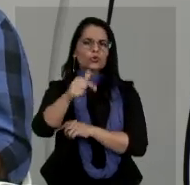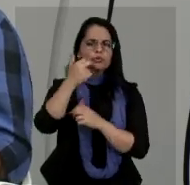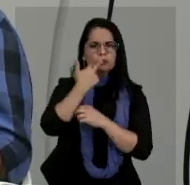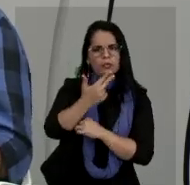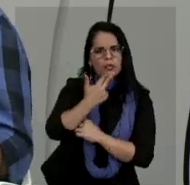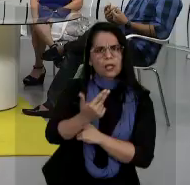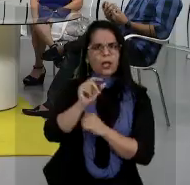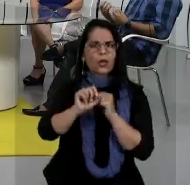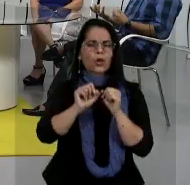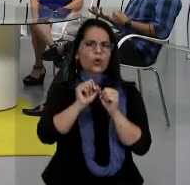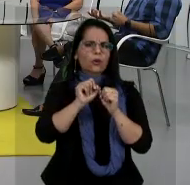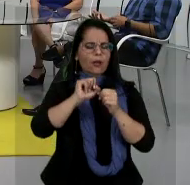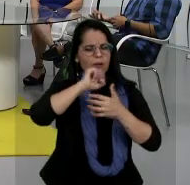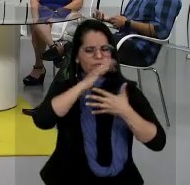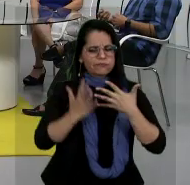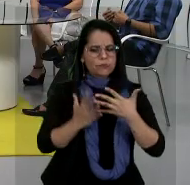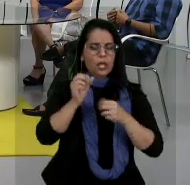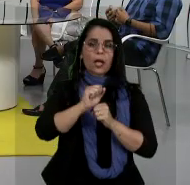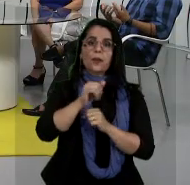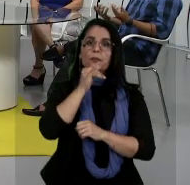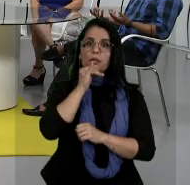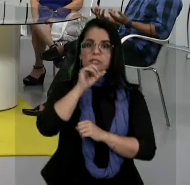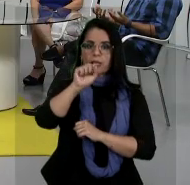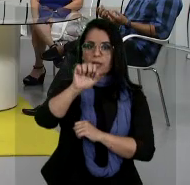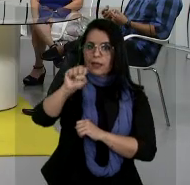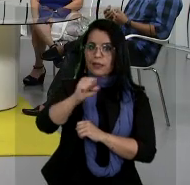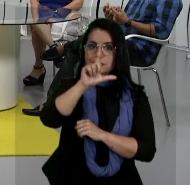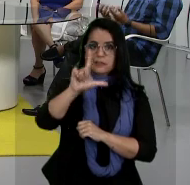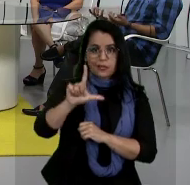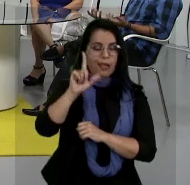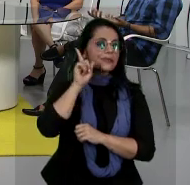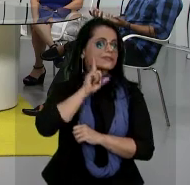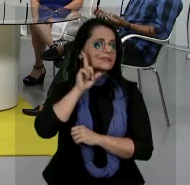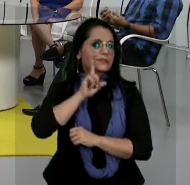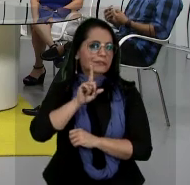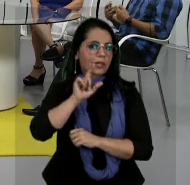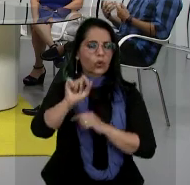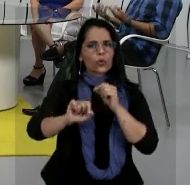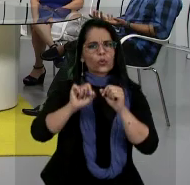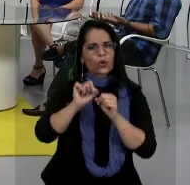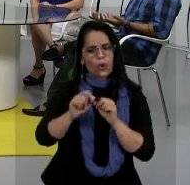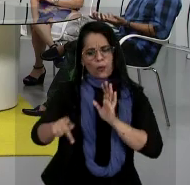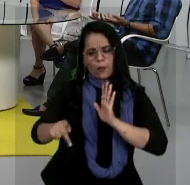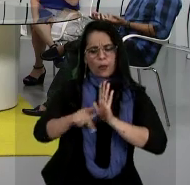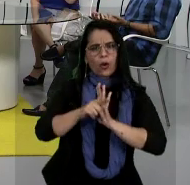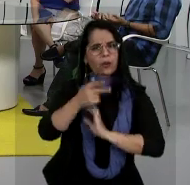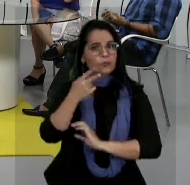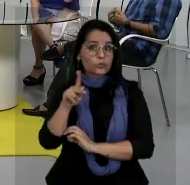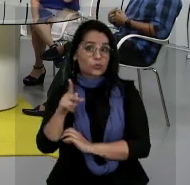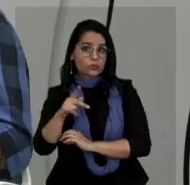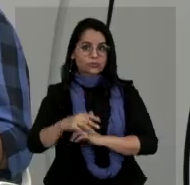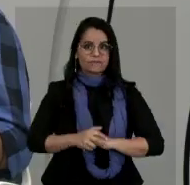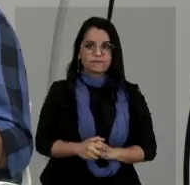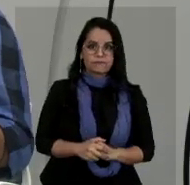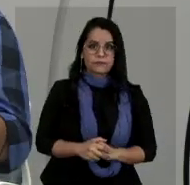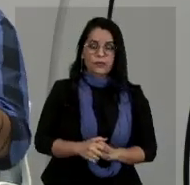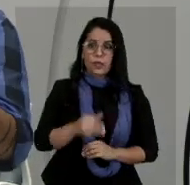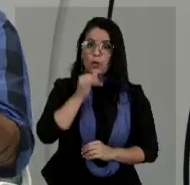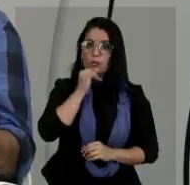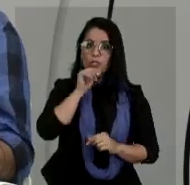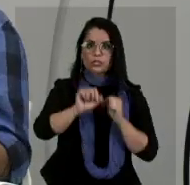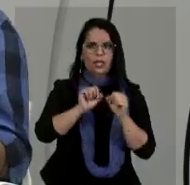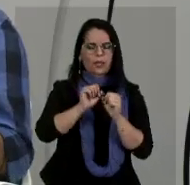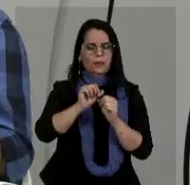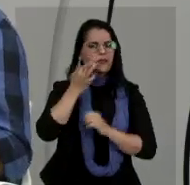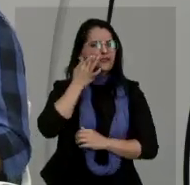de sinais. Nos Estados Unidos, a ASL, por exemplo, American Sign Language, que é a língua de sinais americana, como língua de